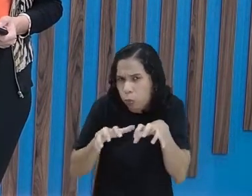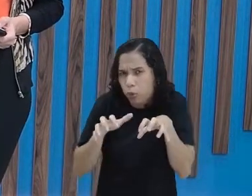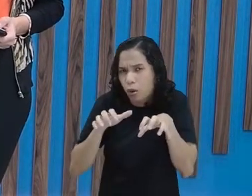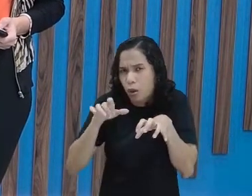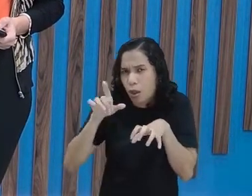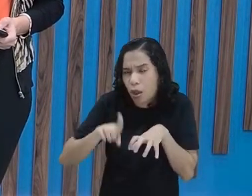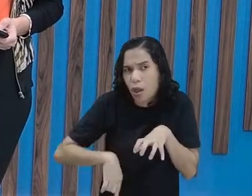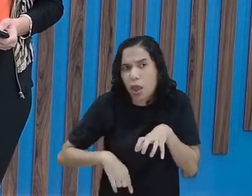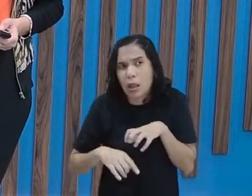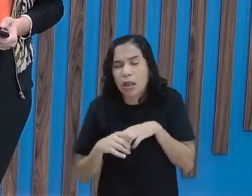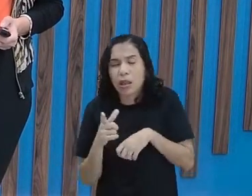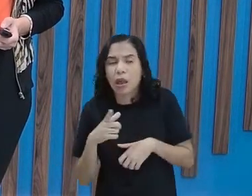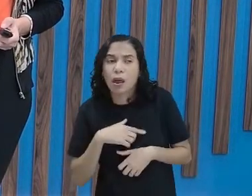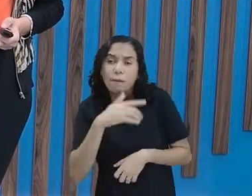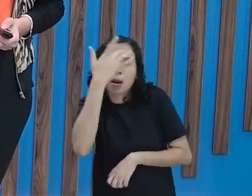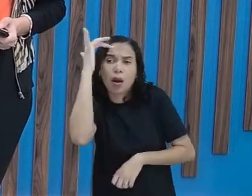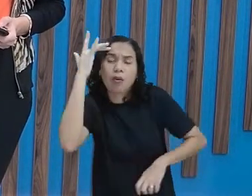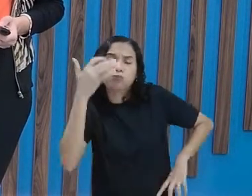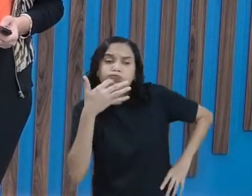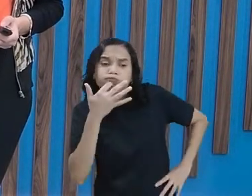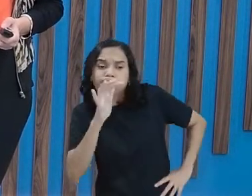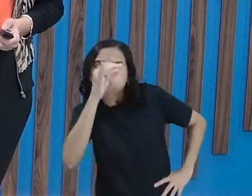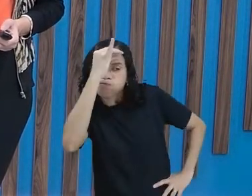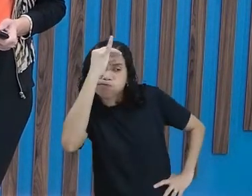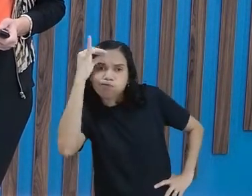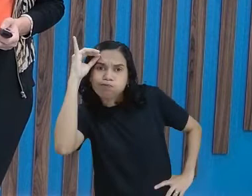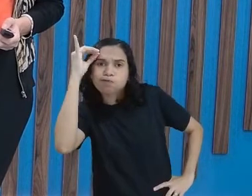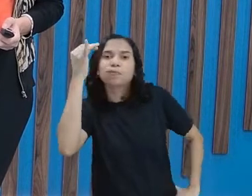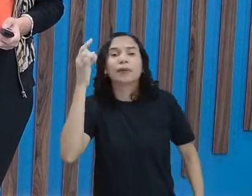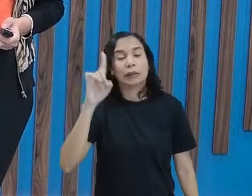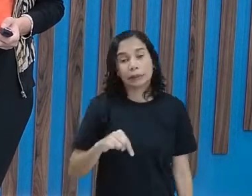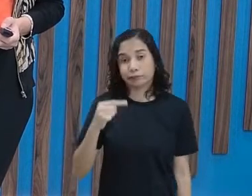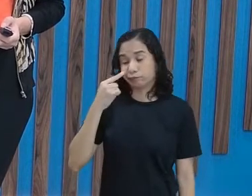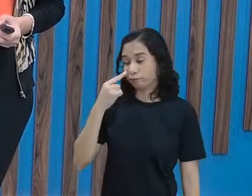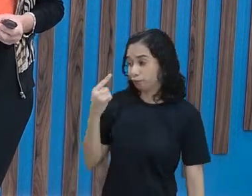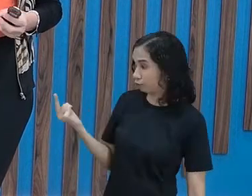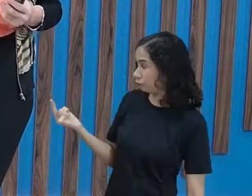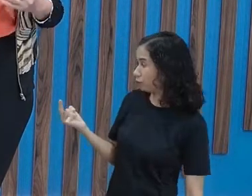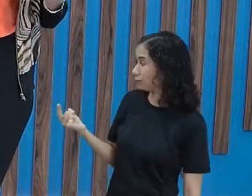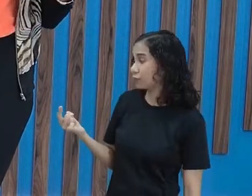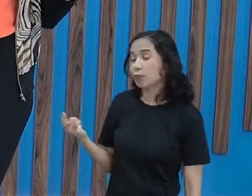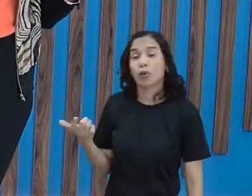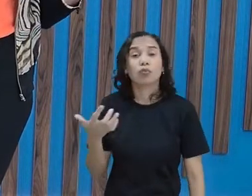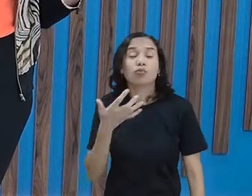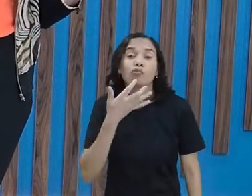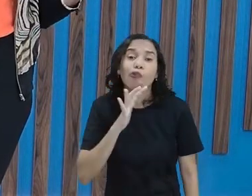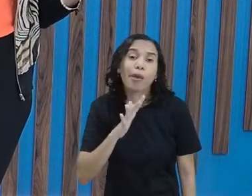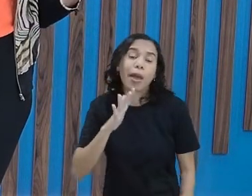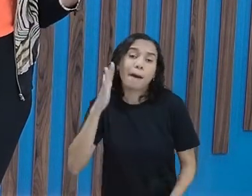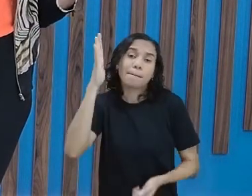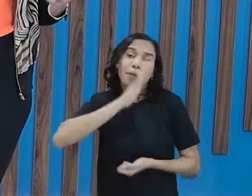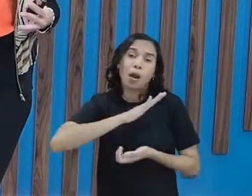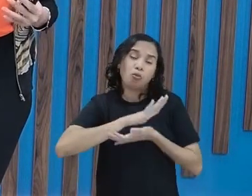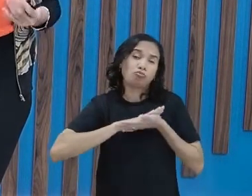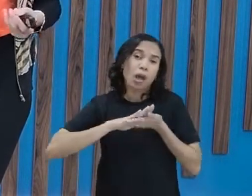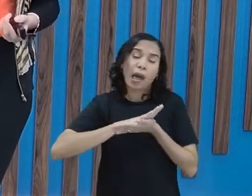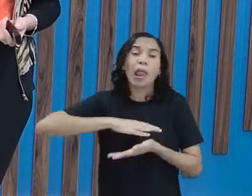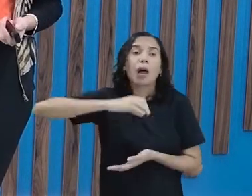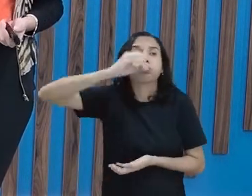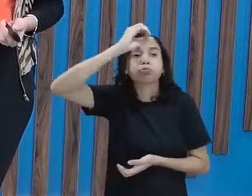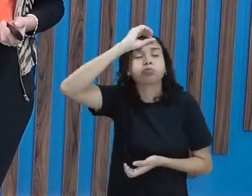era o ingênuo? O ingênuo, não é? Ele não via maldade em nada, ele tinha